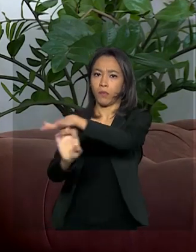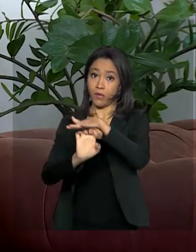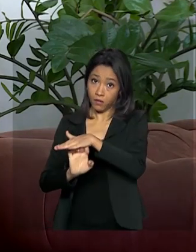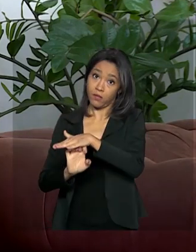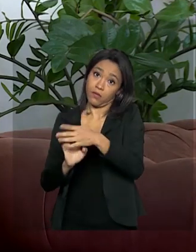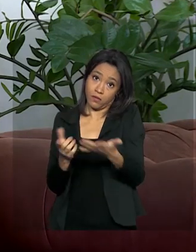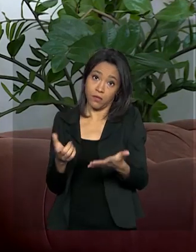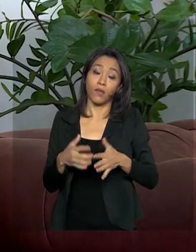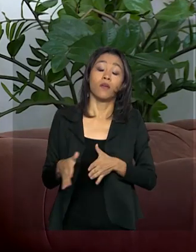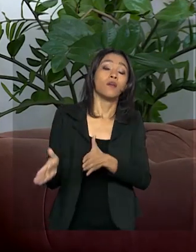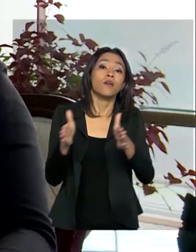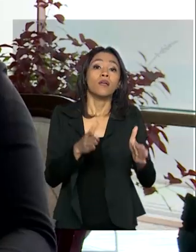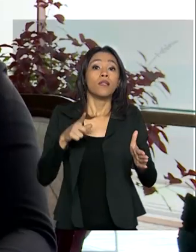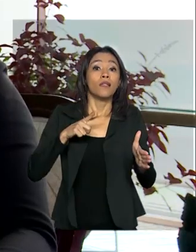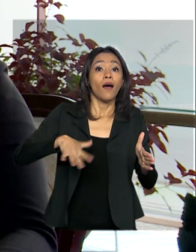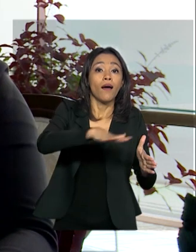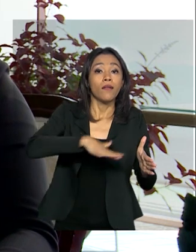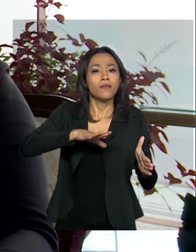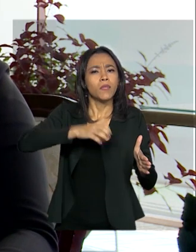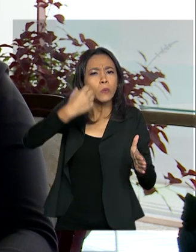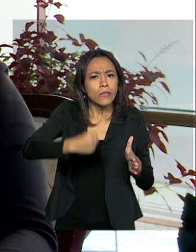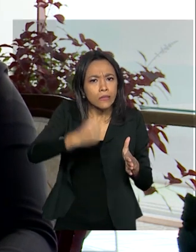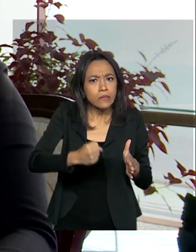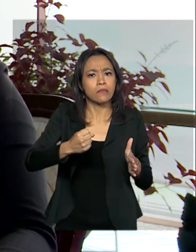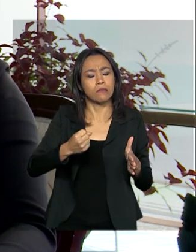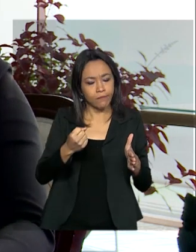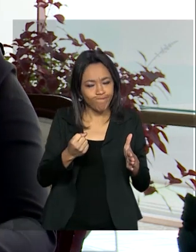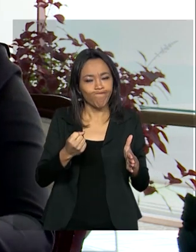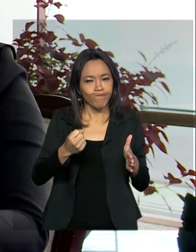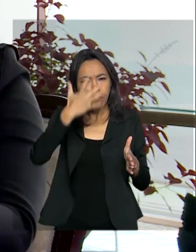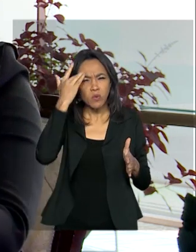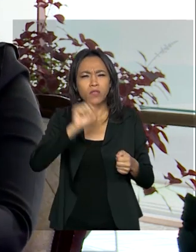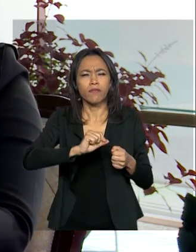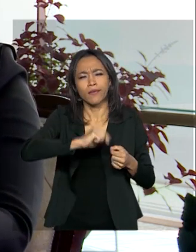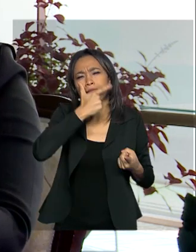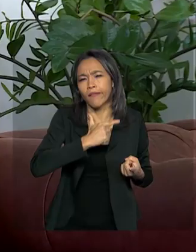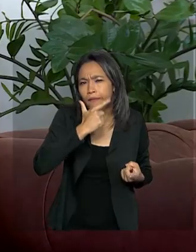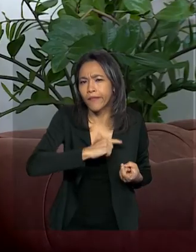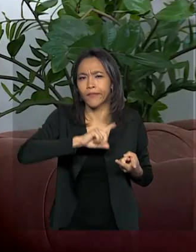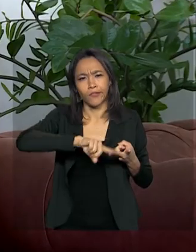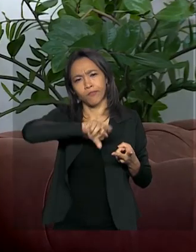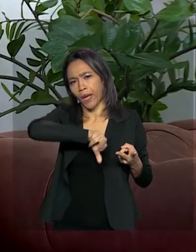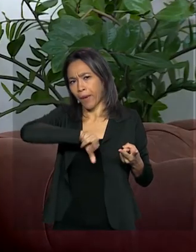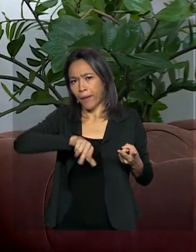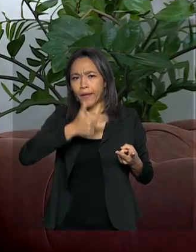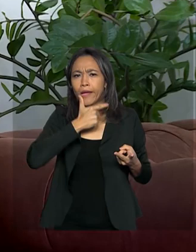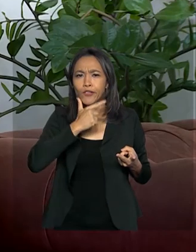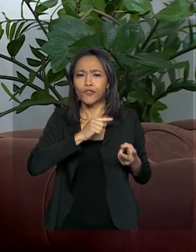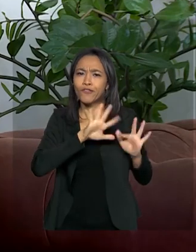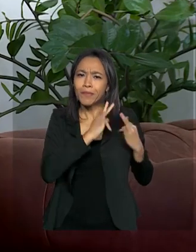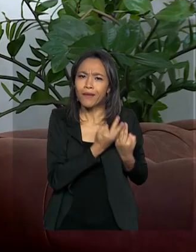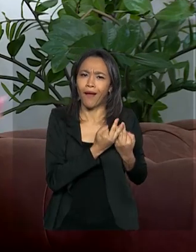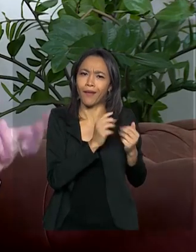problemas com setor de lácteos de leite o pessoal é que faz queijo mussarela aquele queijo artesanal